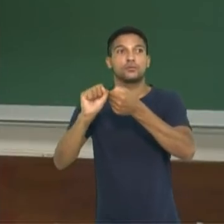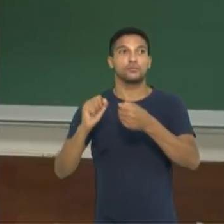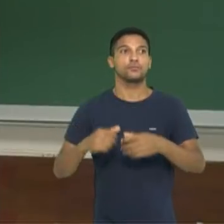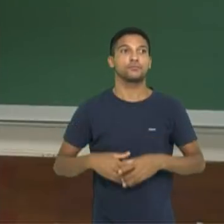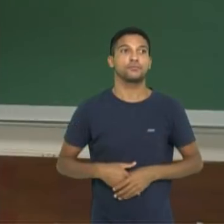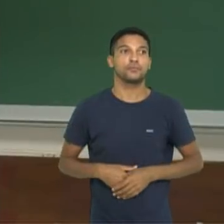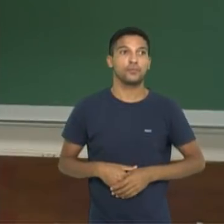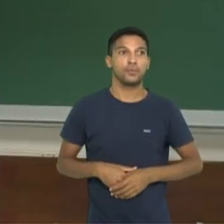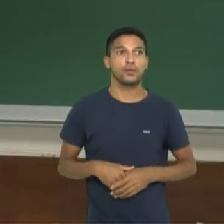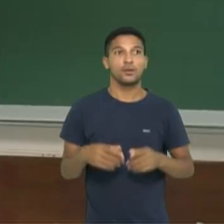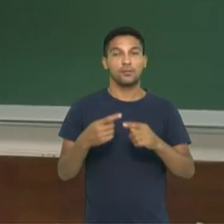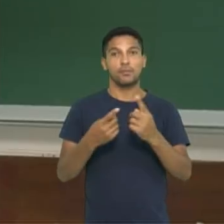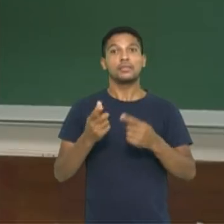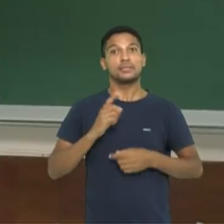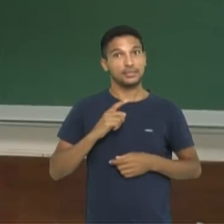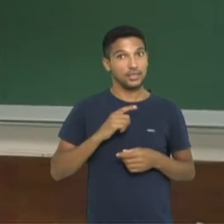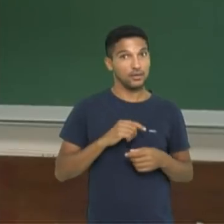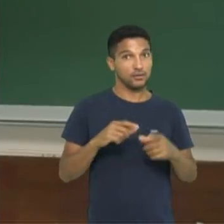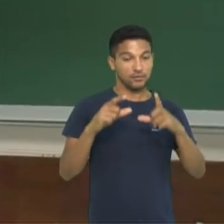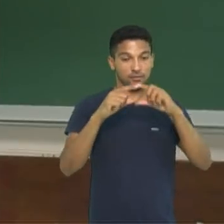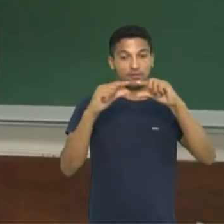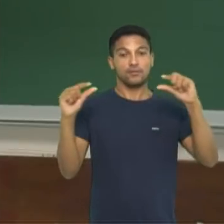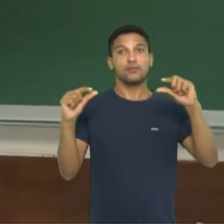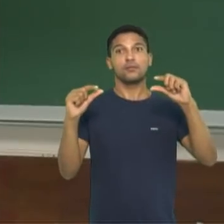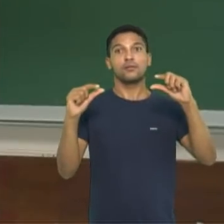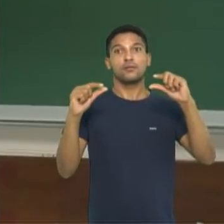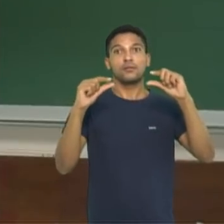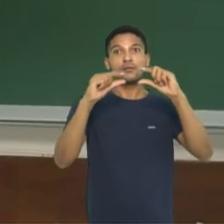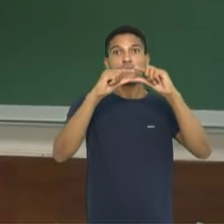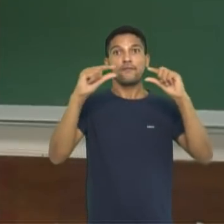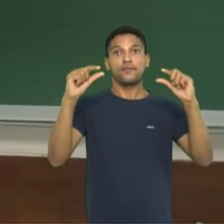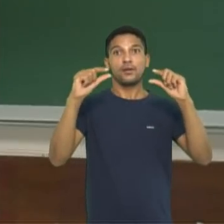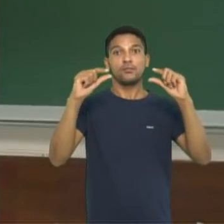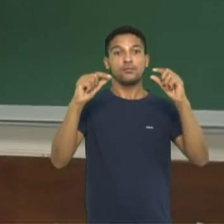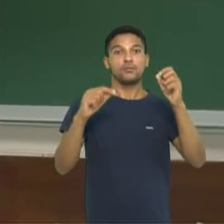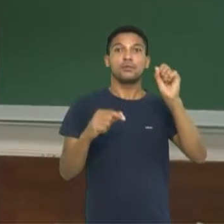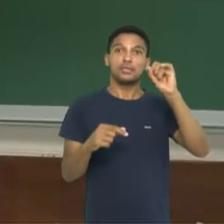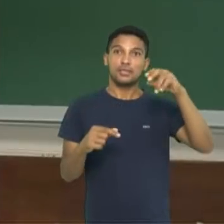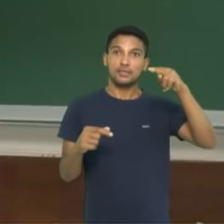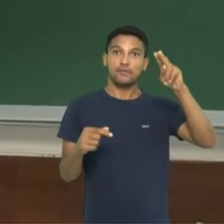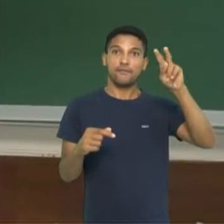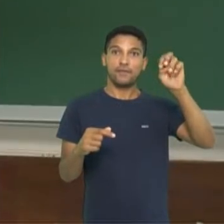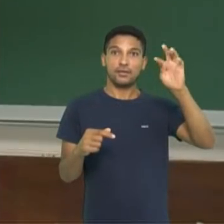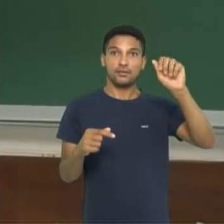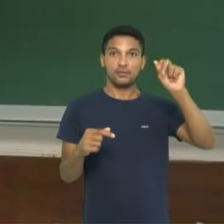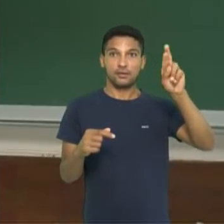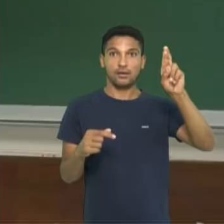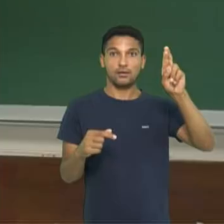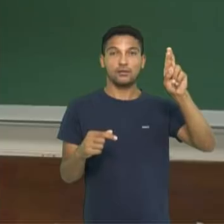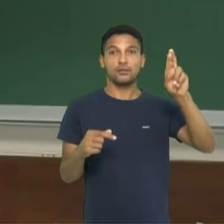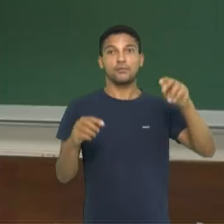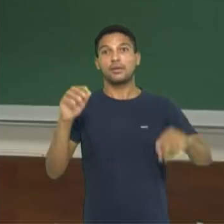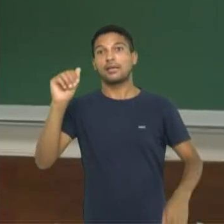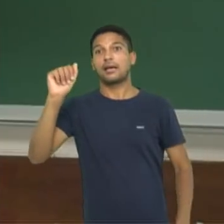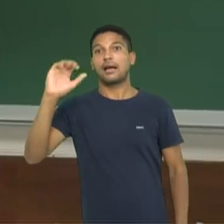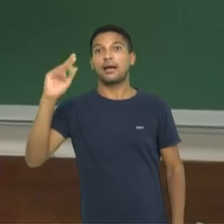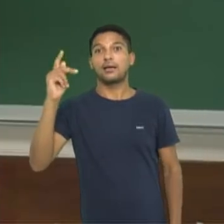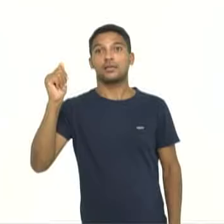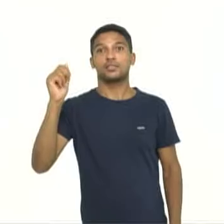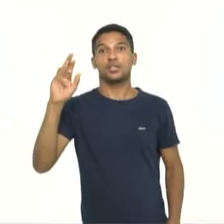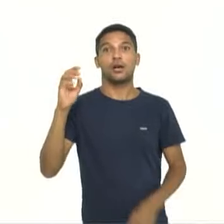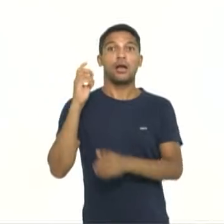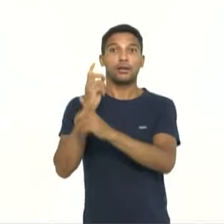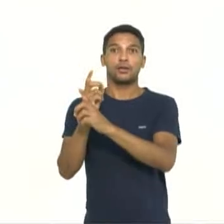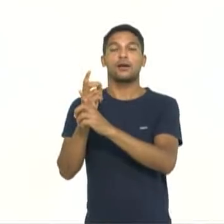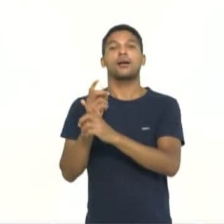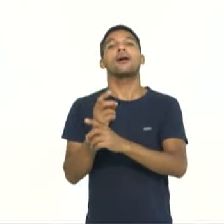e achar. Já são 2 verbos, 2 orações, portanto, não é período simples, é período composto, né? E na letra